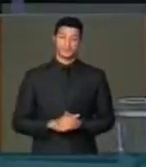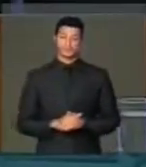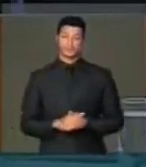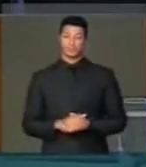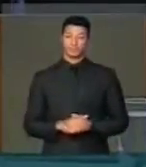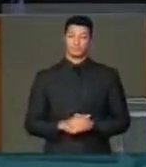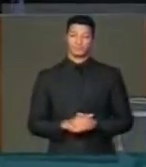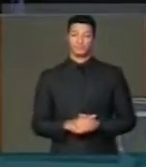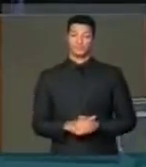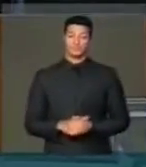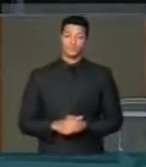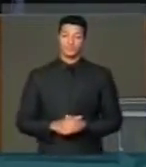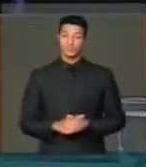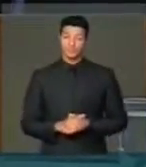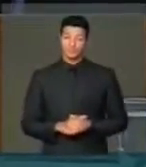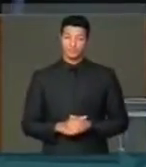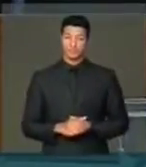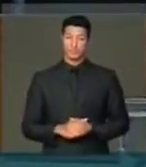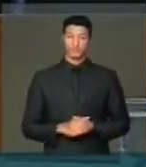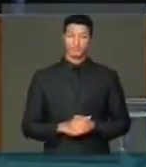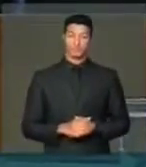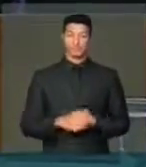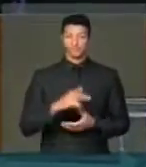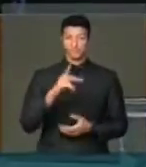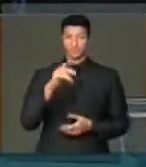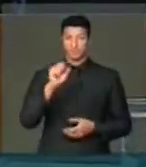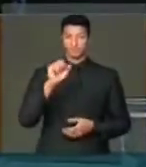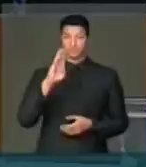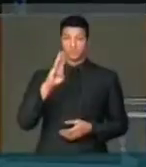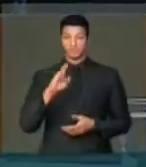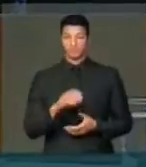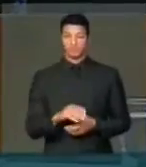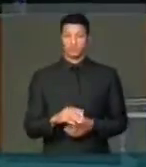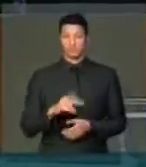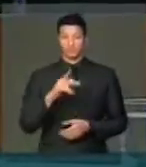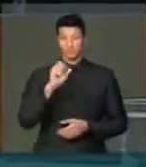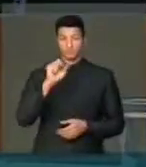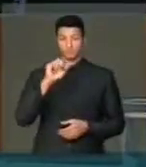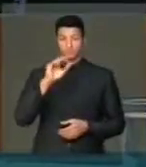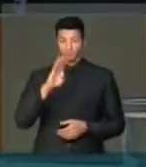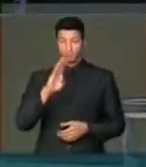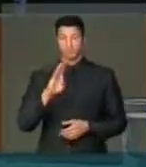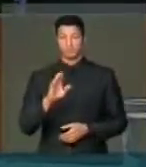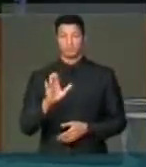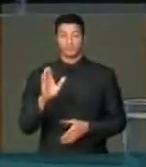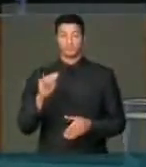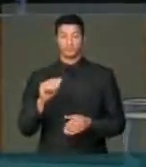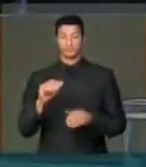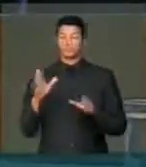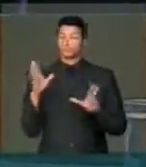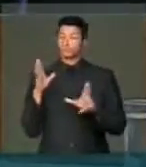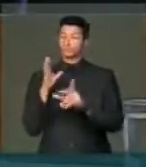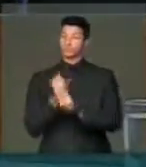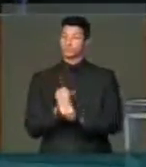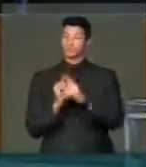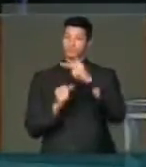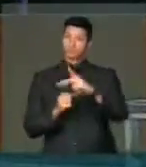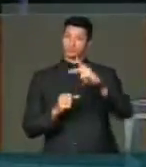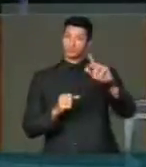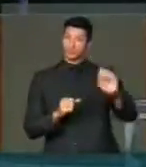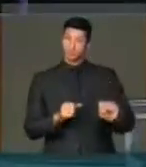PR. Como vota o PSB? PSB de bola, seu presidente. Se soma ao